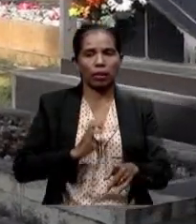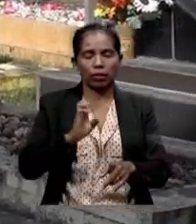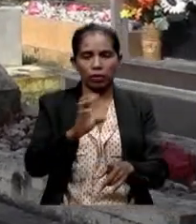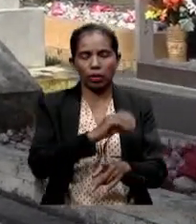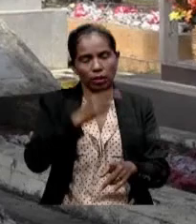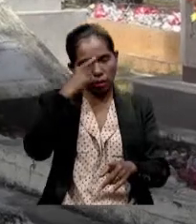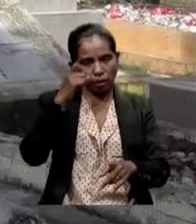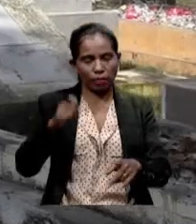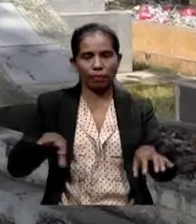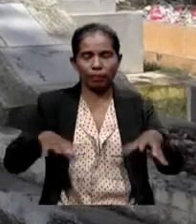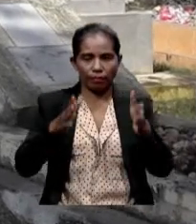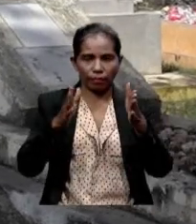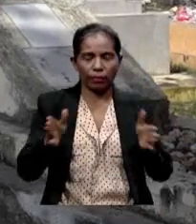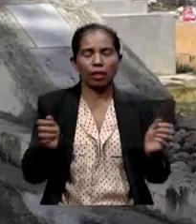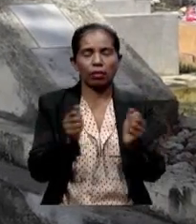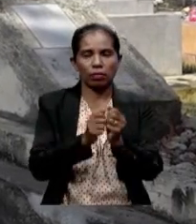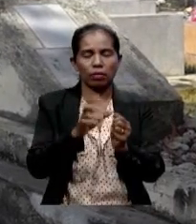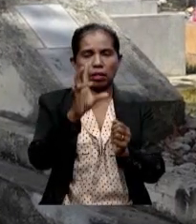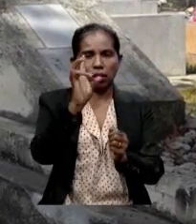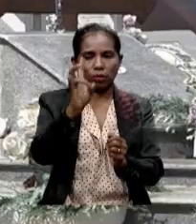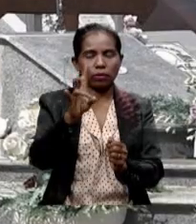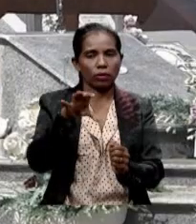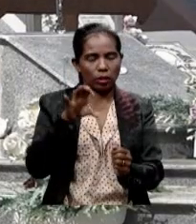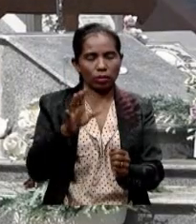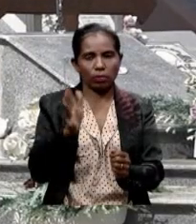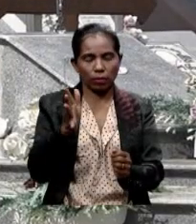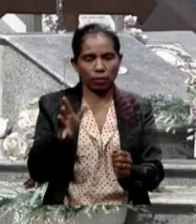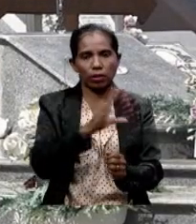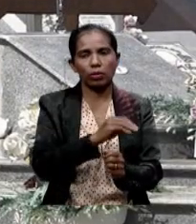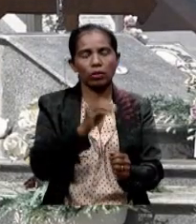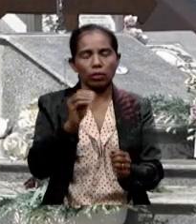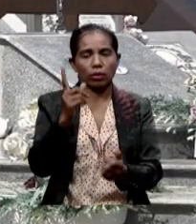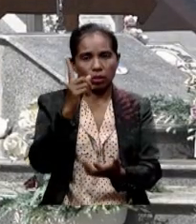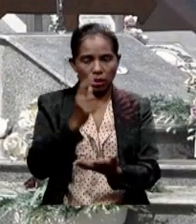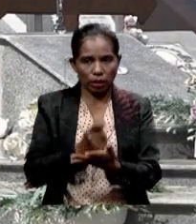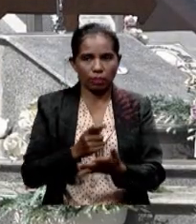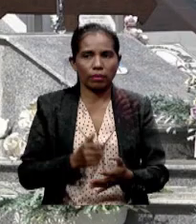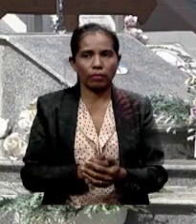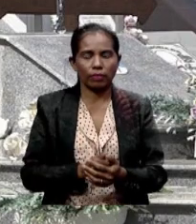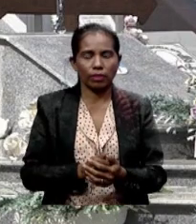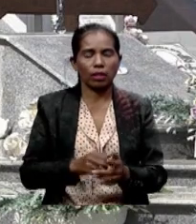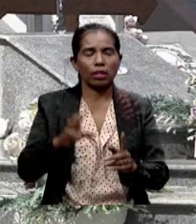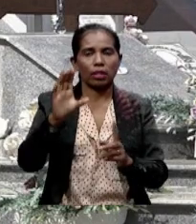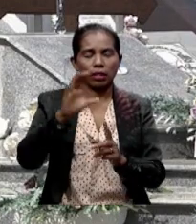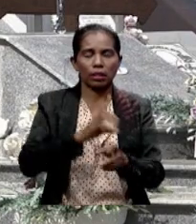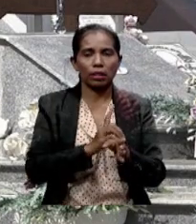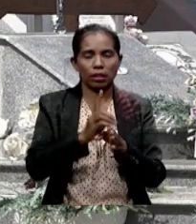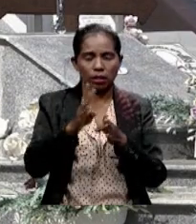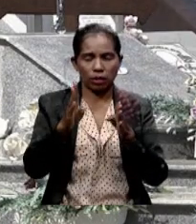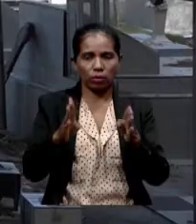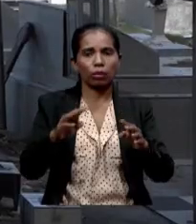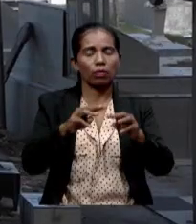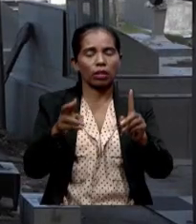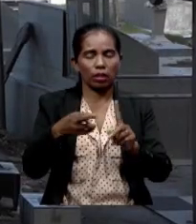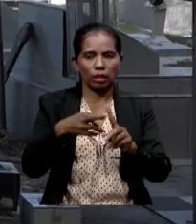Ossan, dólar americano ato situ limonulu, to dólar americano rihung idang. Coordenador Geral Cemitério Público Município de